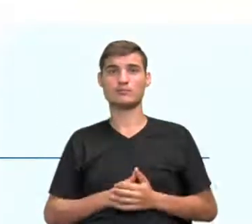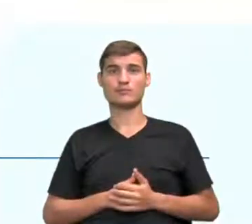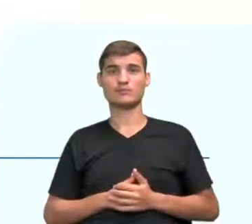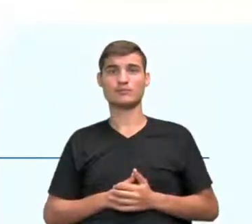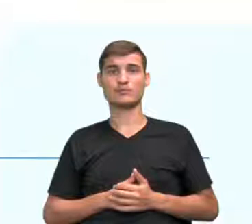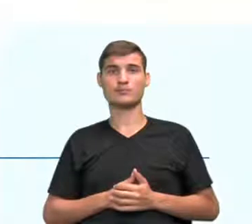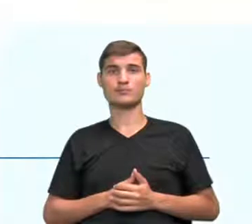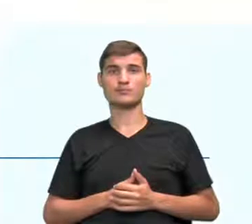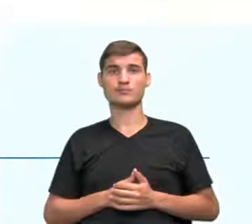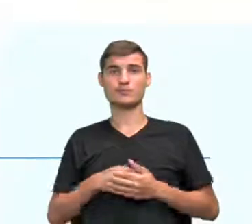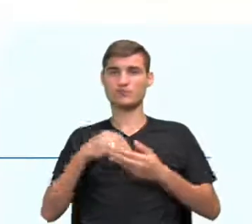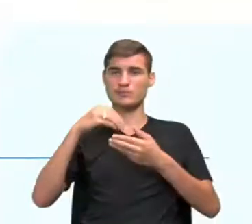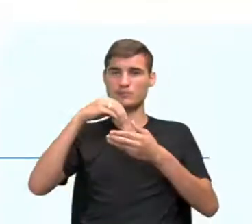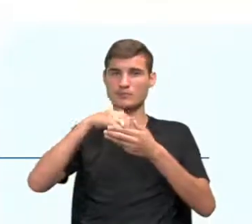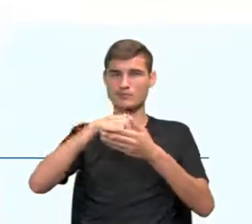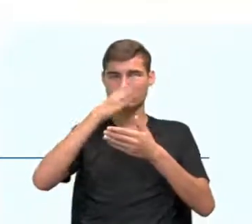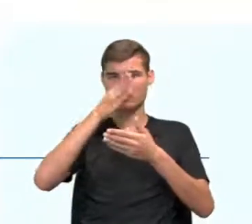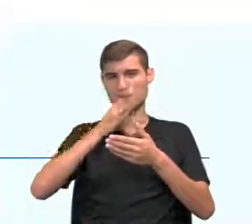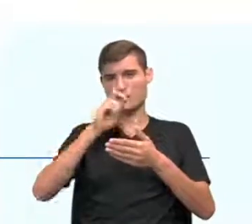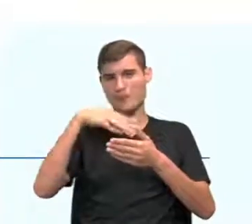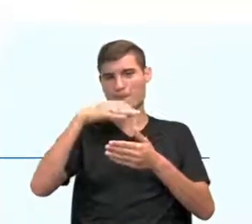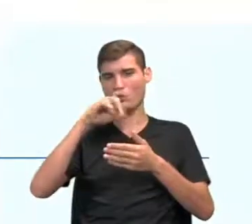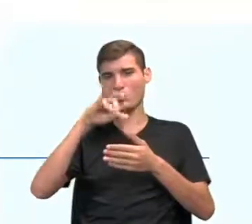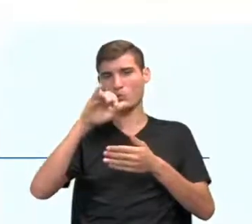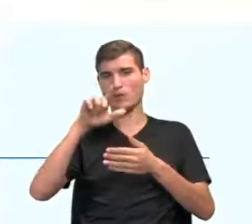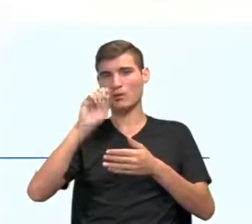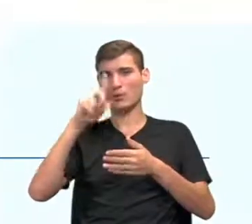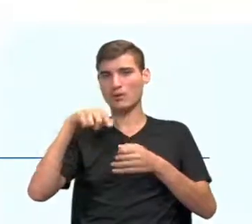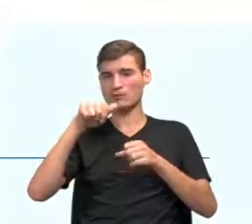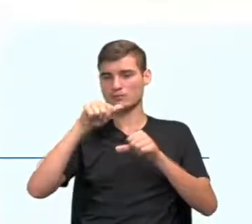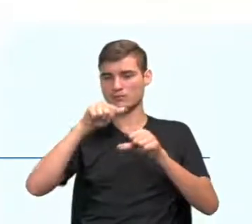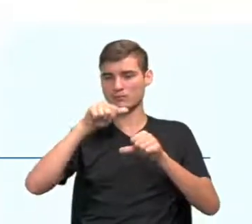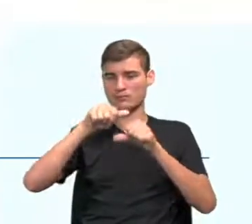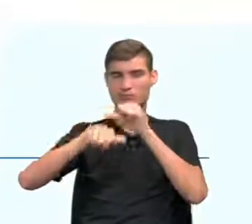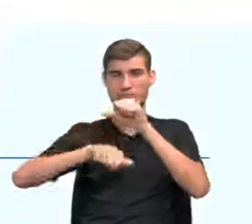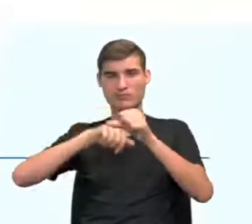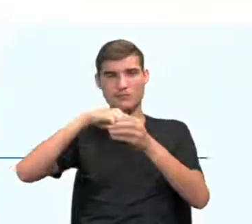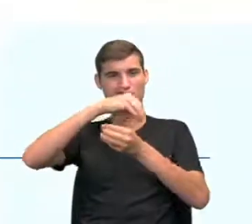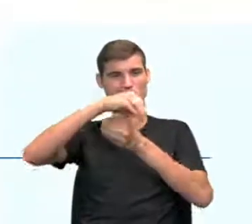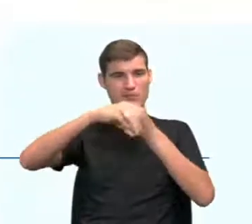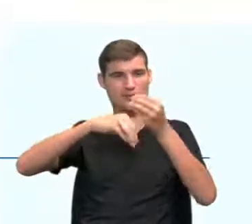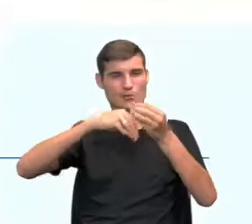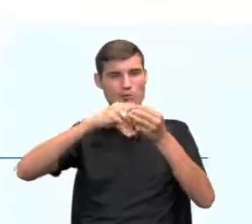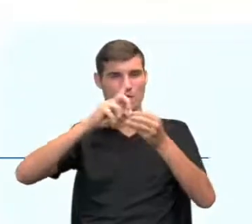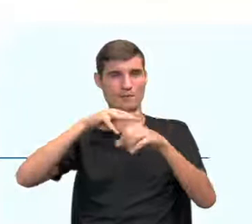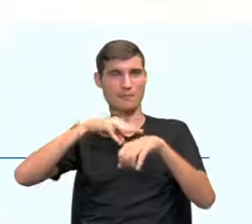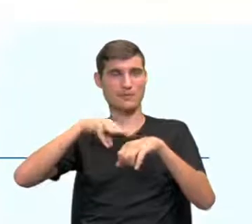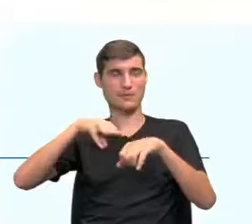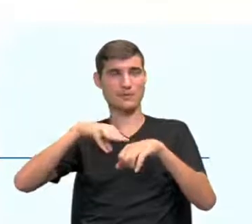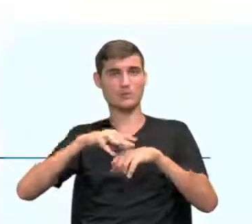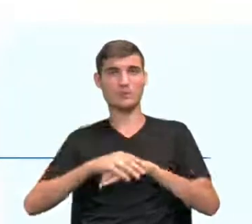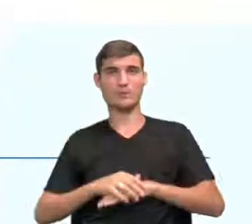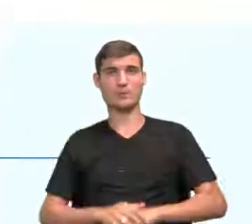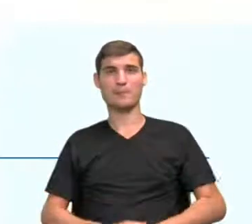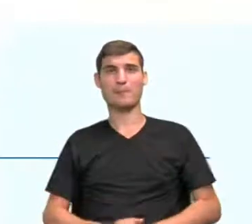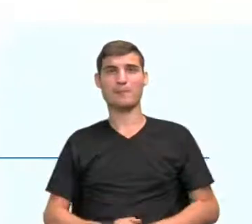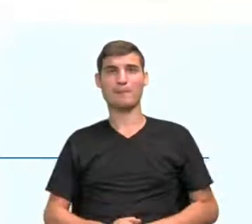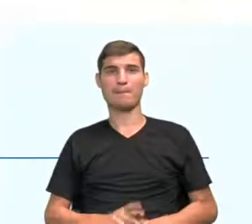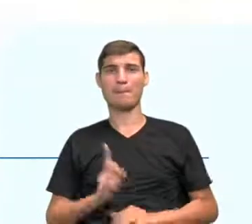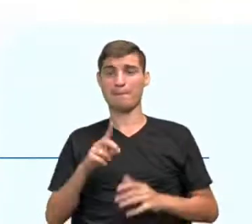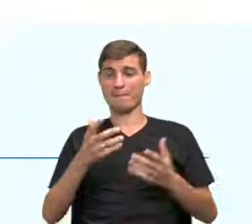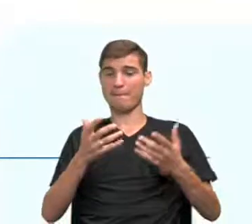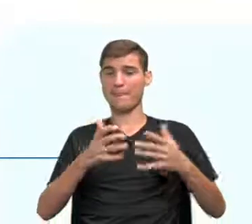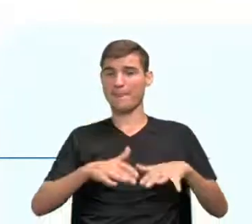E no meio você tem o pulso modulado, ou seja, o pulso está com a largura bem menor do que estava antes. É assim que